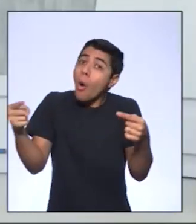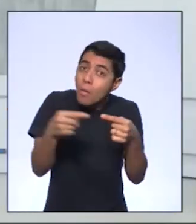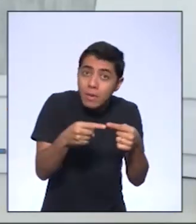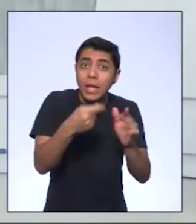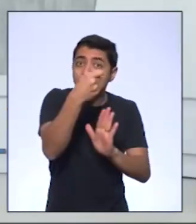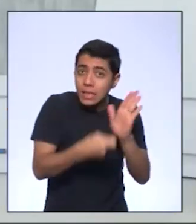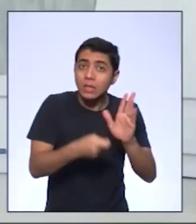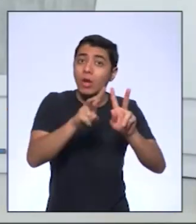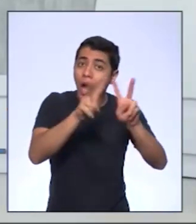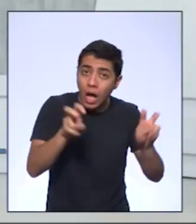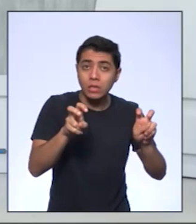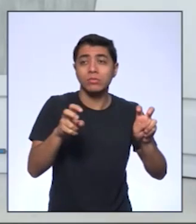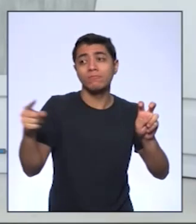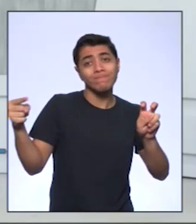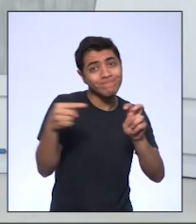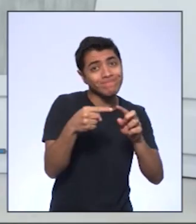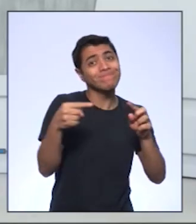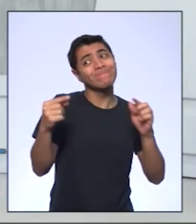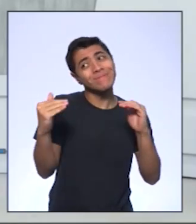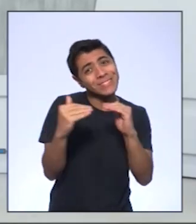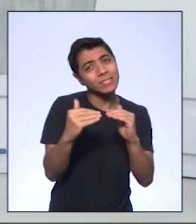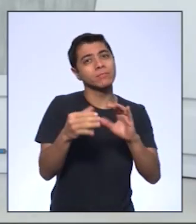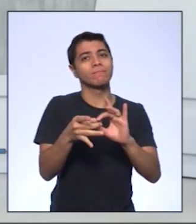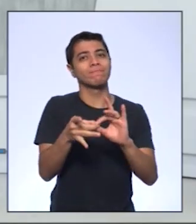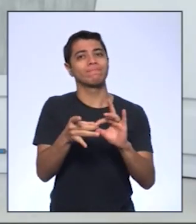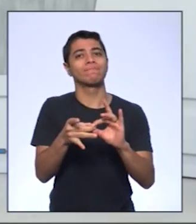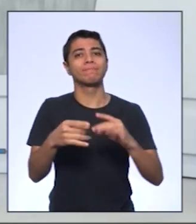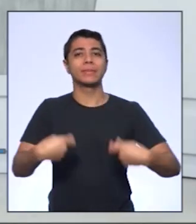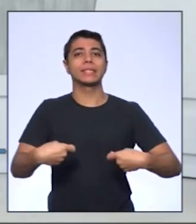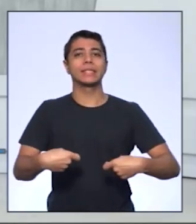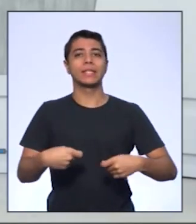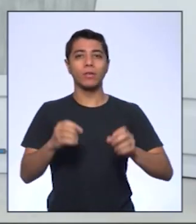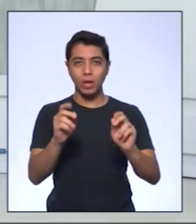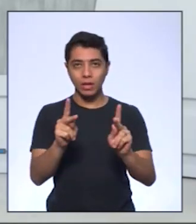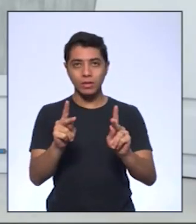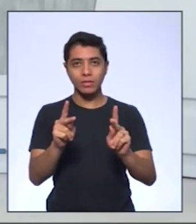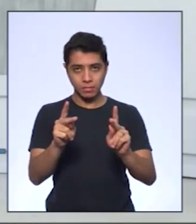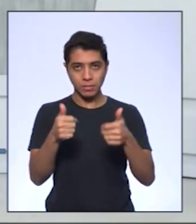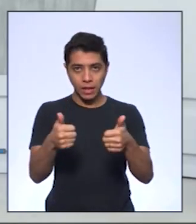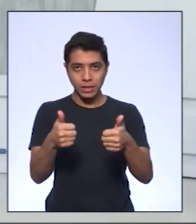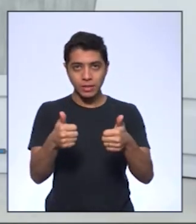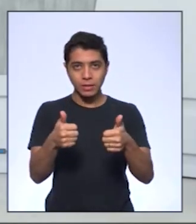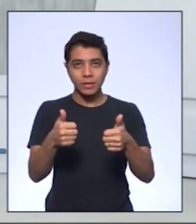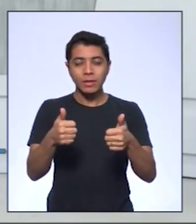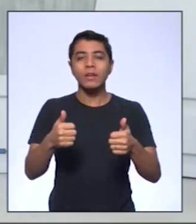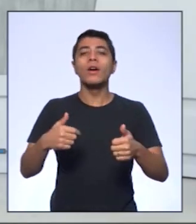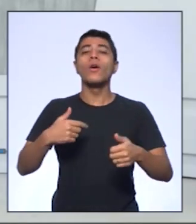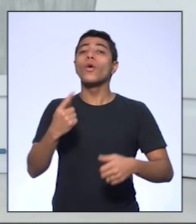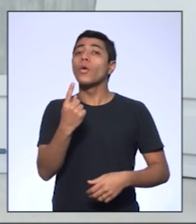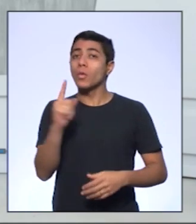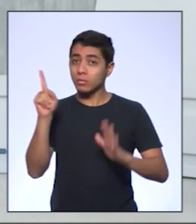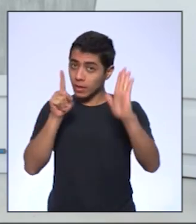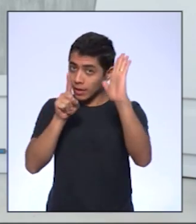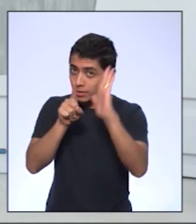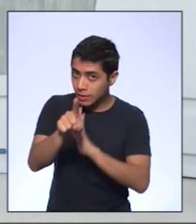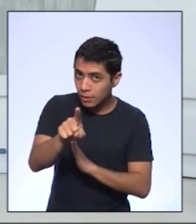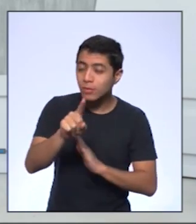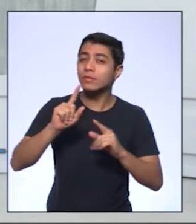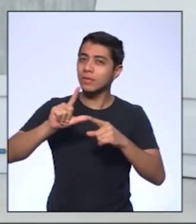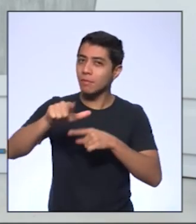vamos para a nossa última questão, vamos trocar nossa última ideia aqui de uma questão do Enem. Tô terminando, viu? Faço uma questão e eu te libero, você tá livre para ser